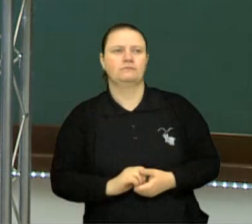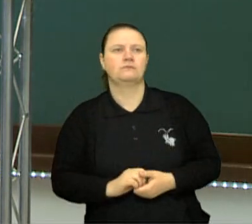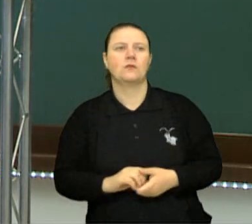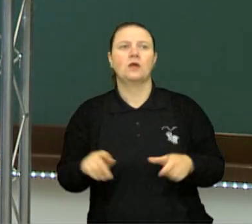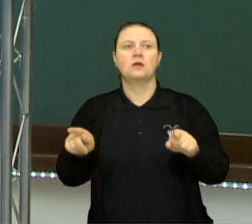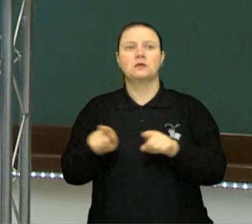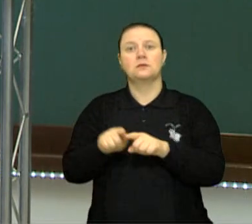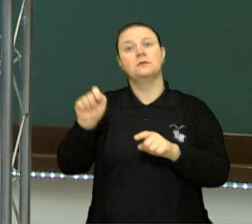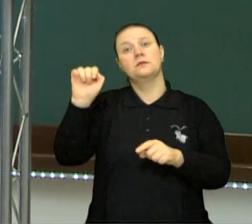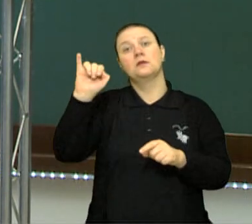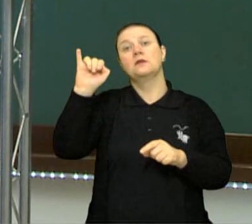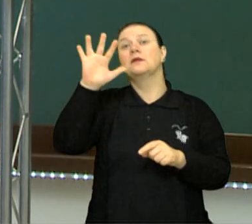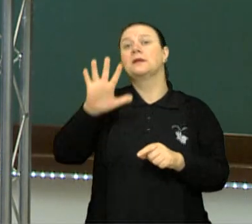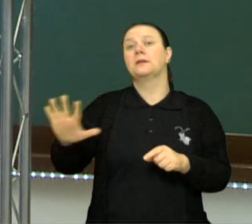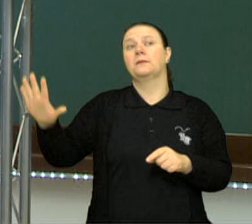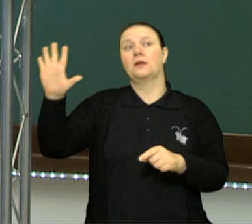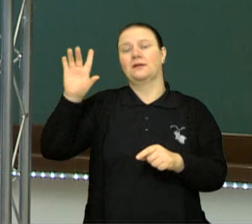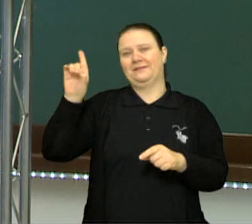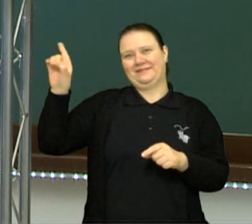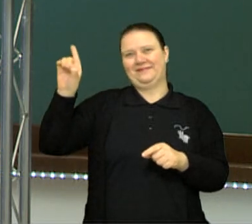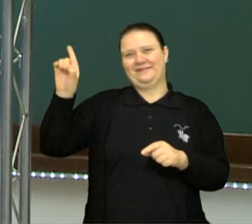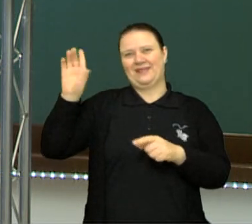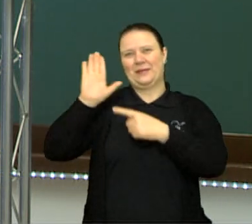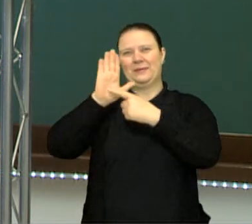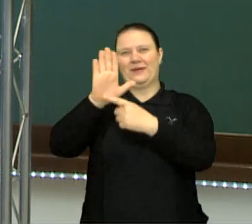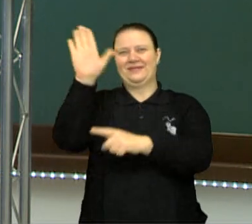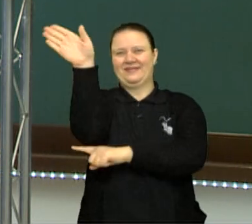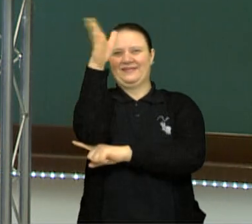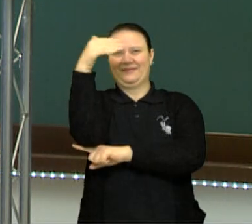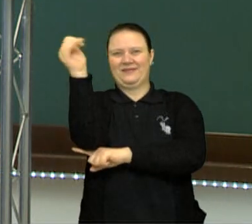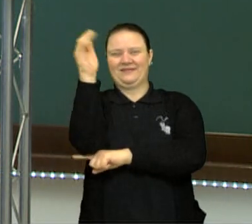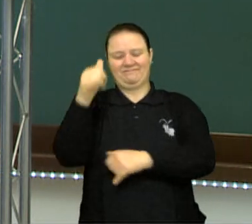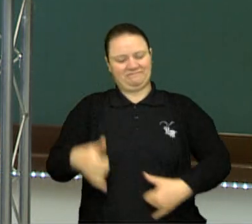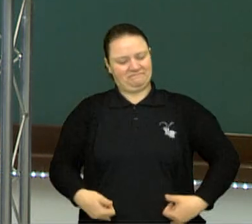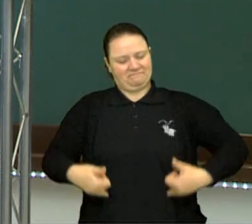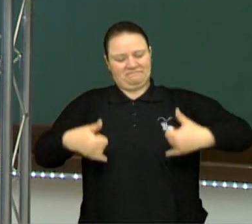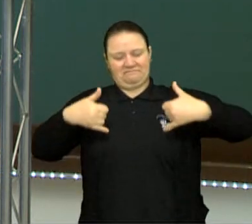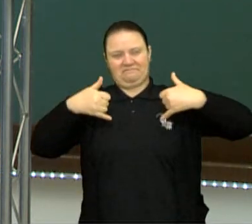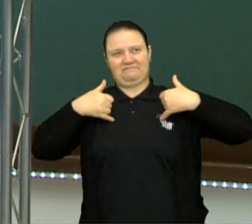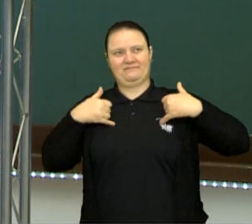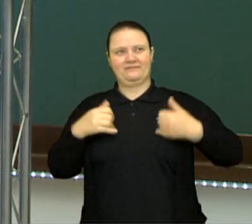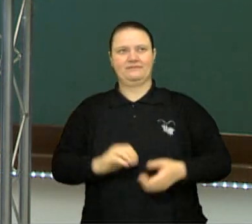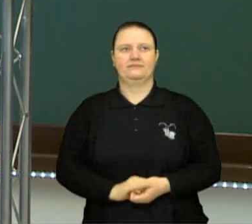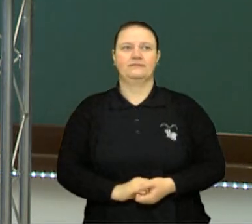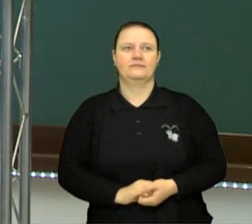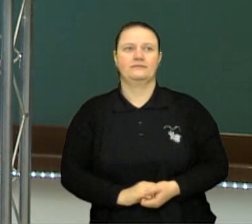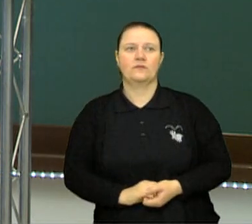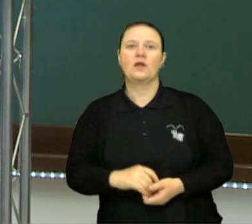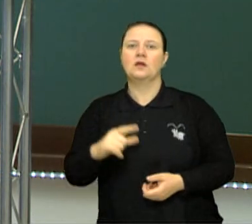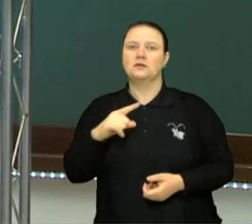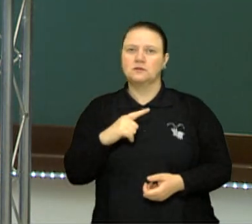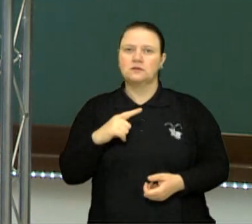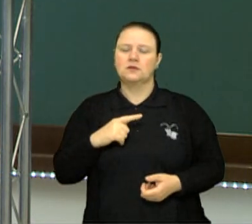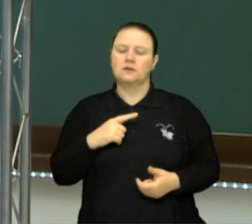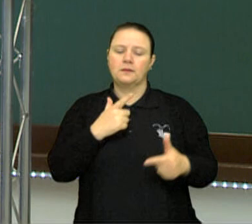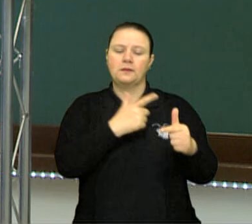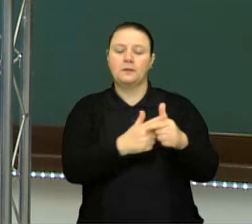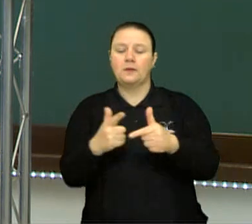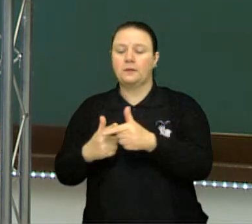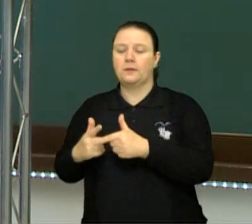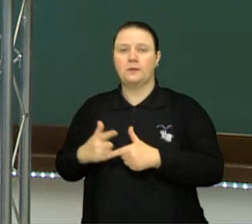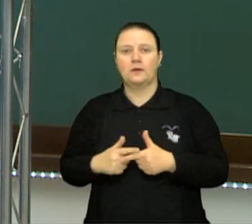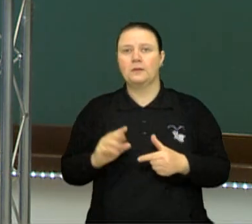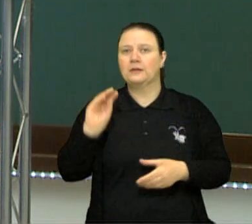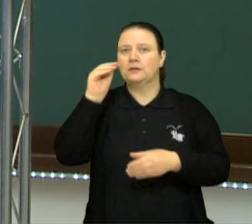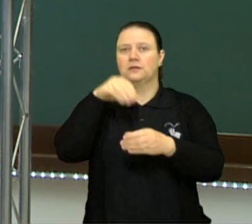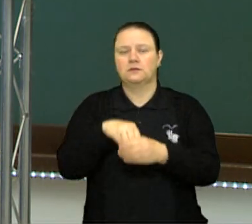literalmente batalham e mostram a sua bandeira com orgulho. Dentro disso, obviamente, temos divergências internas. Não tem como dizer